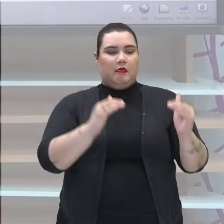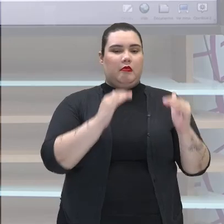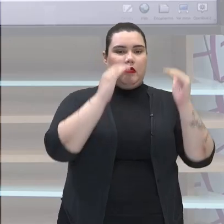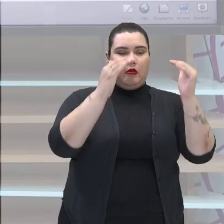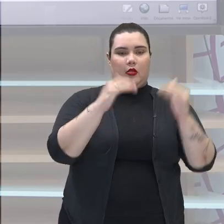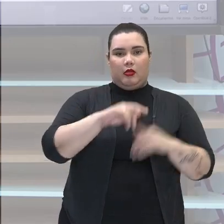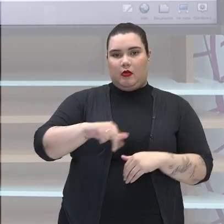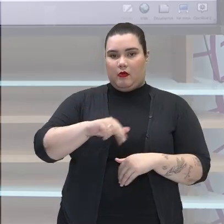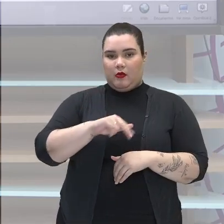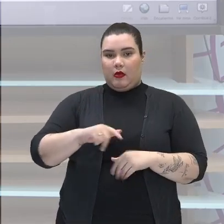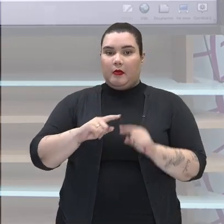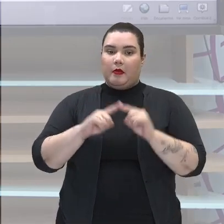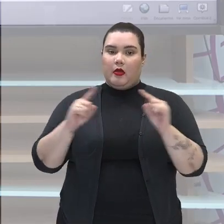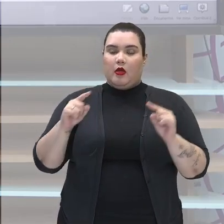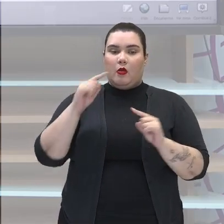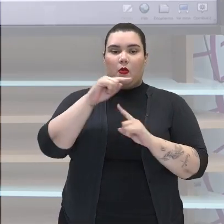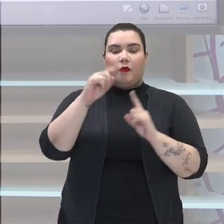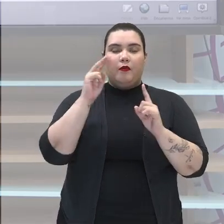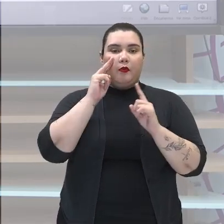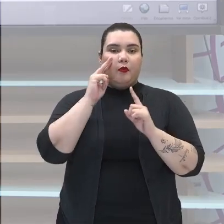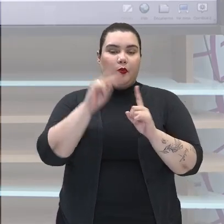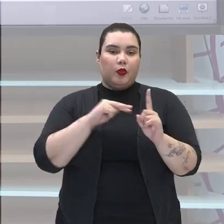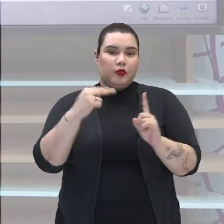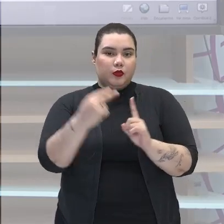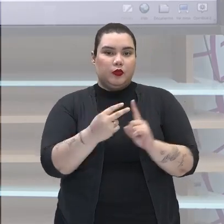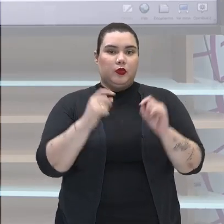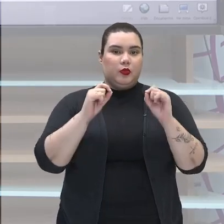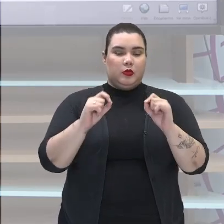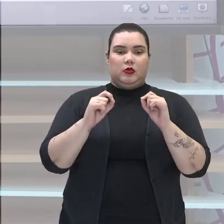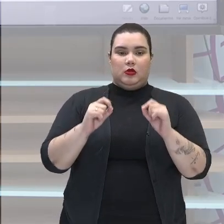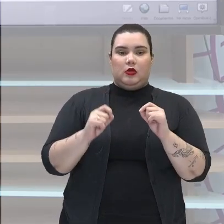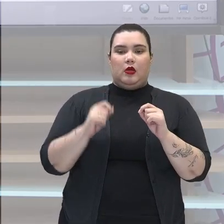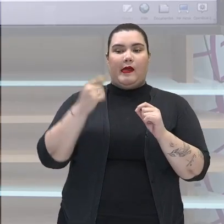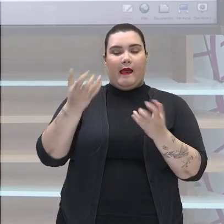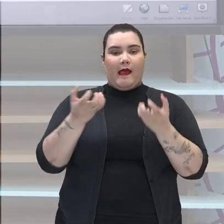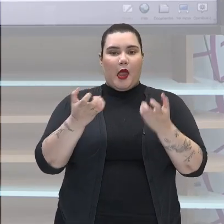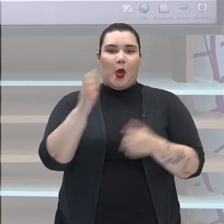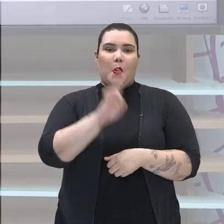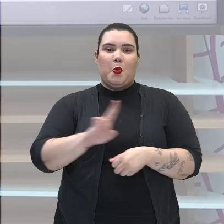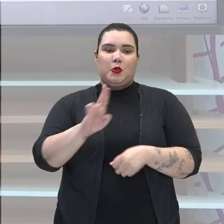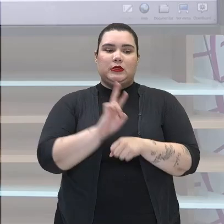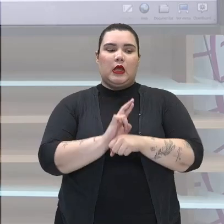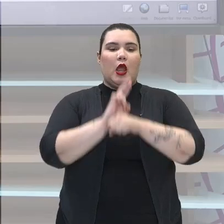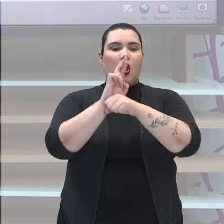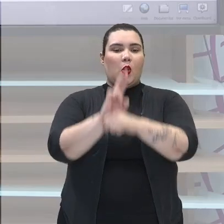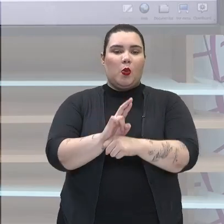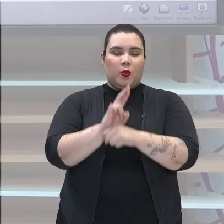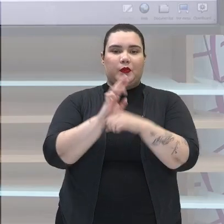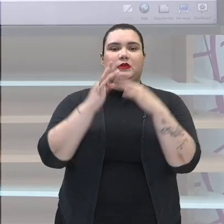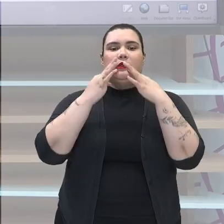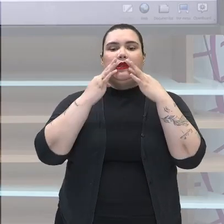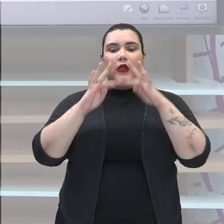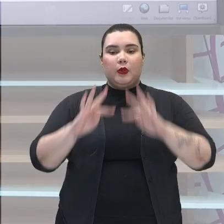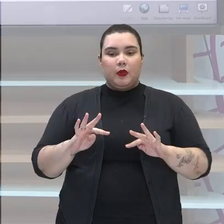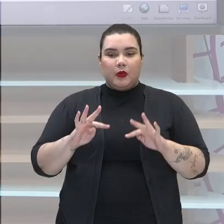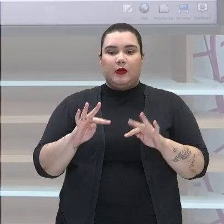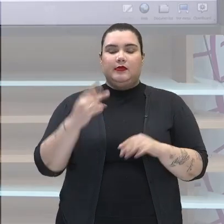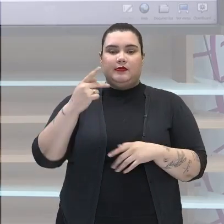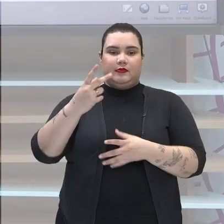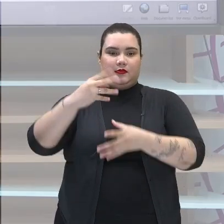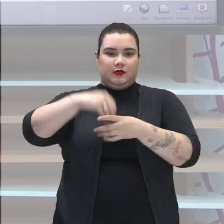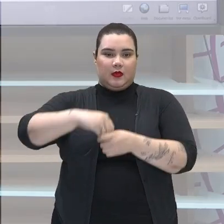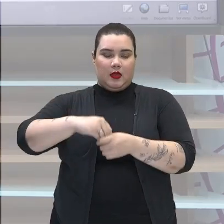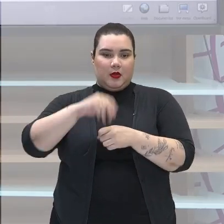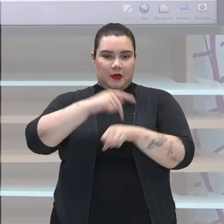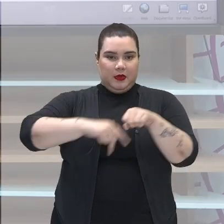mas sim visando o quê? A exploração dos recursos, né, que existem dentro